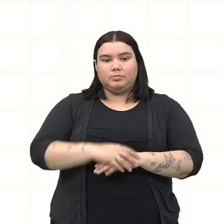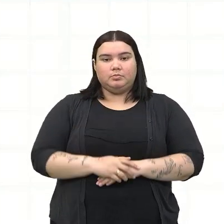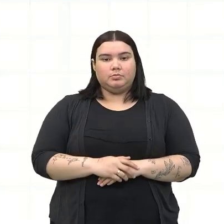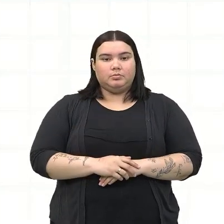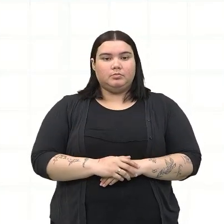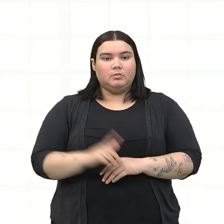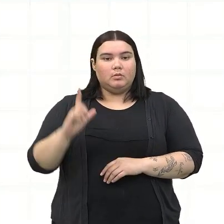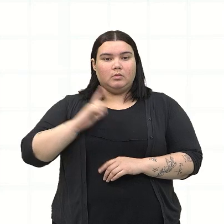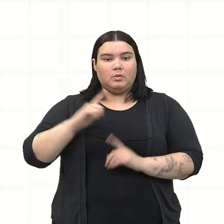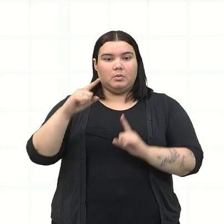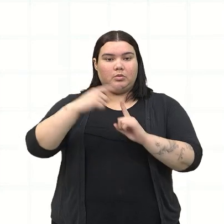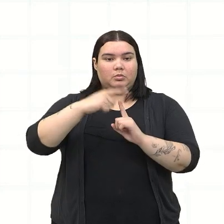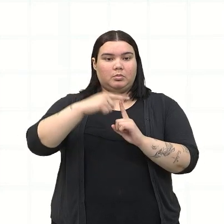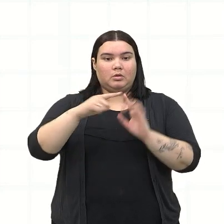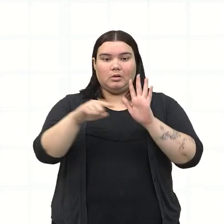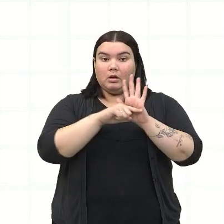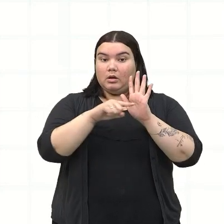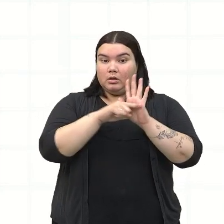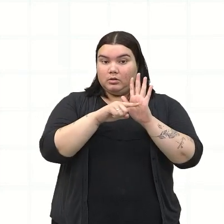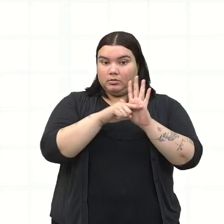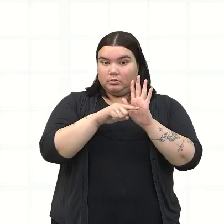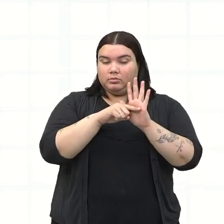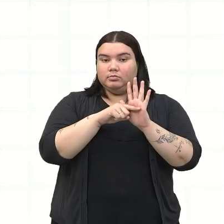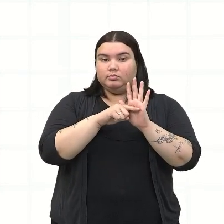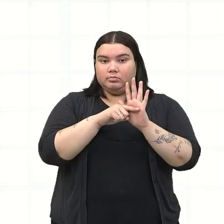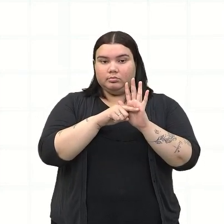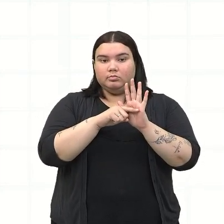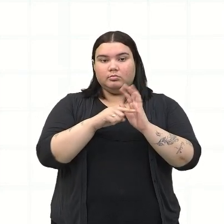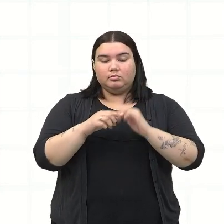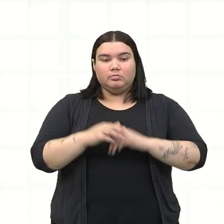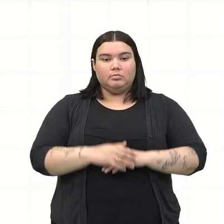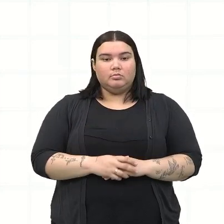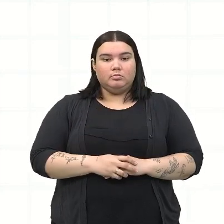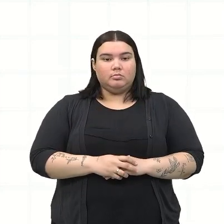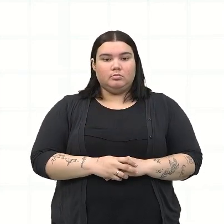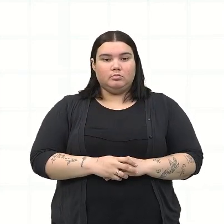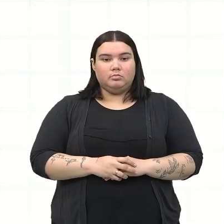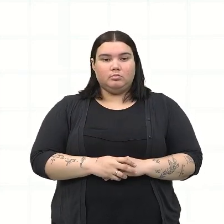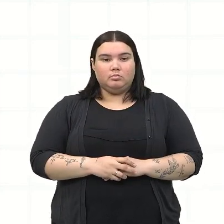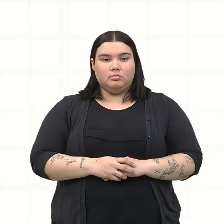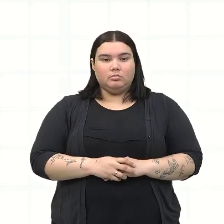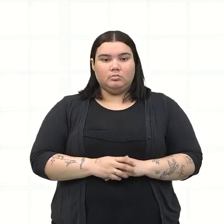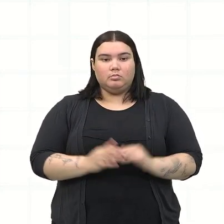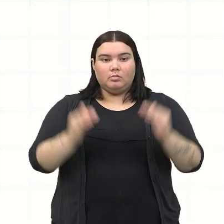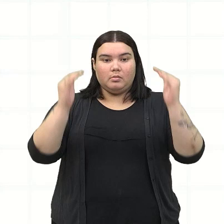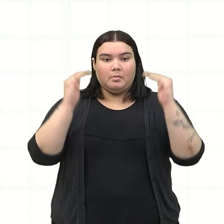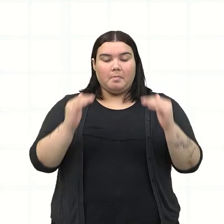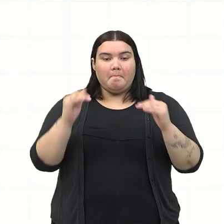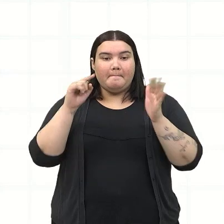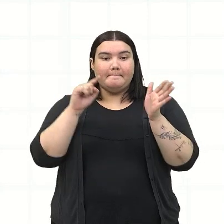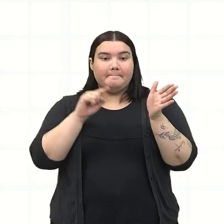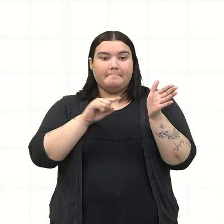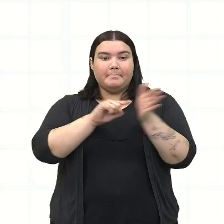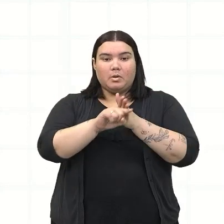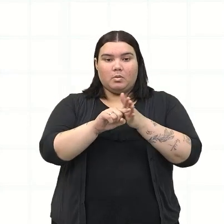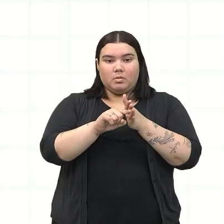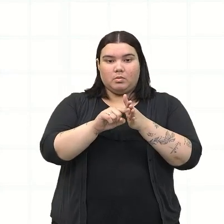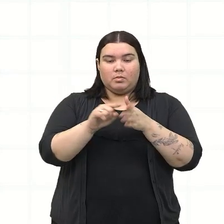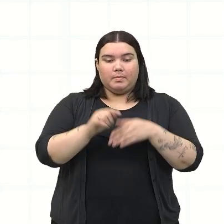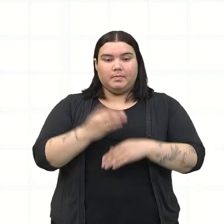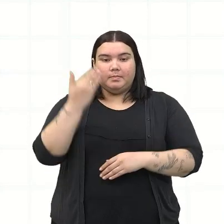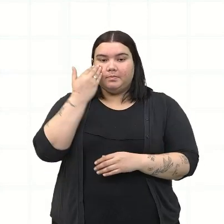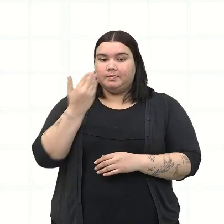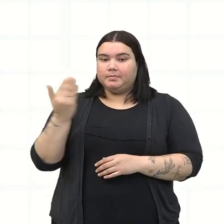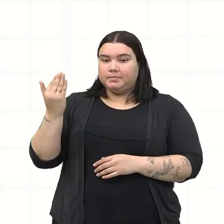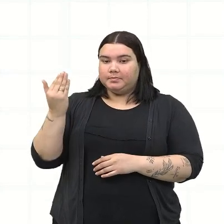temos a forma negativa. I will not. E aqui a forma interrogativa. Will you